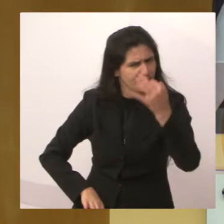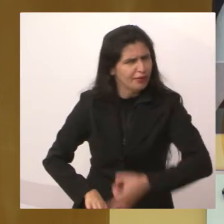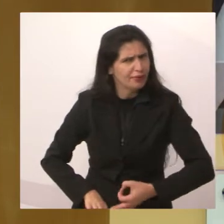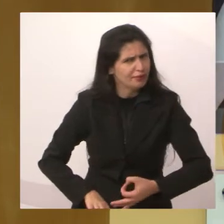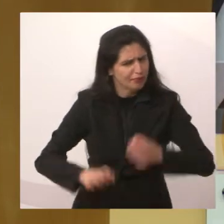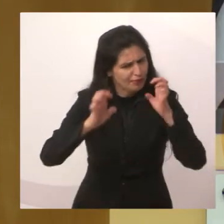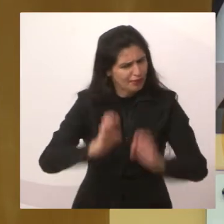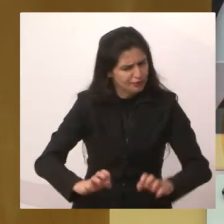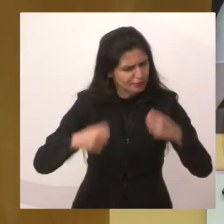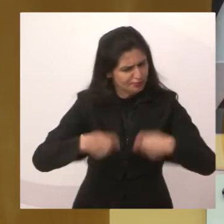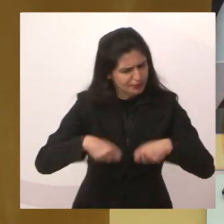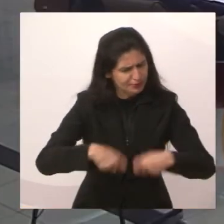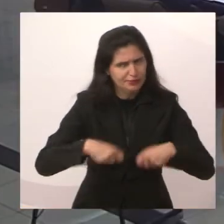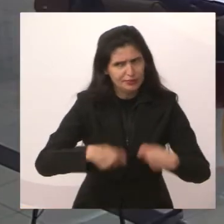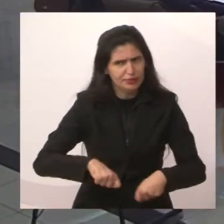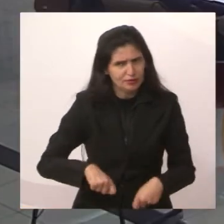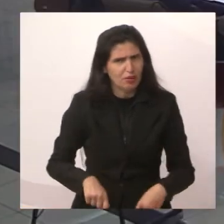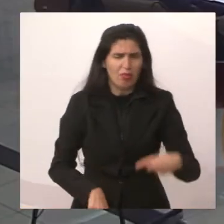dentro do projeto.